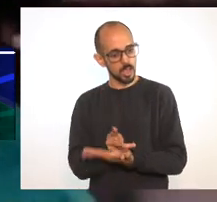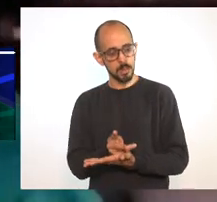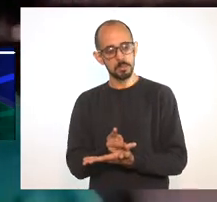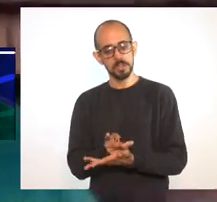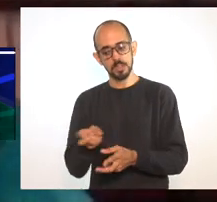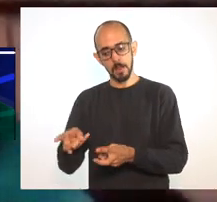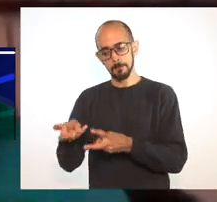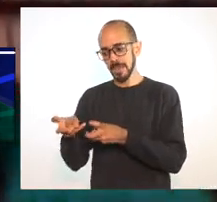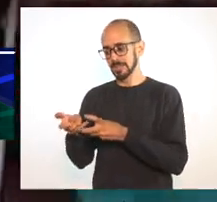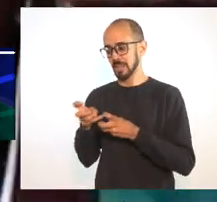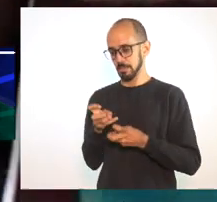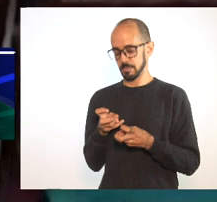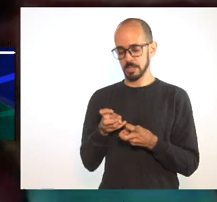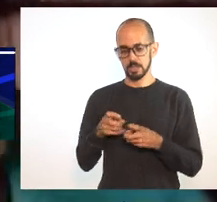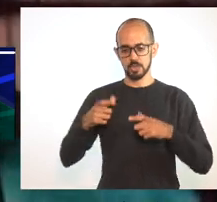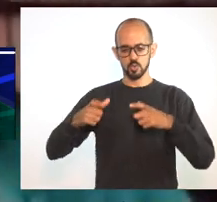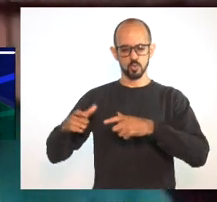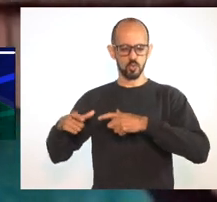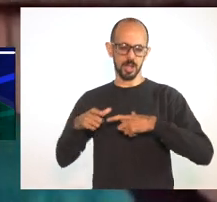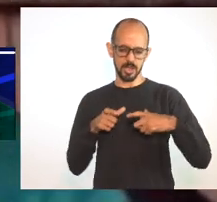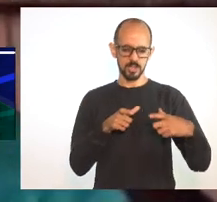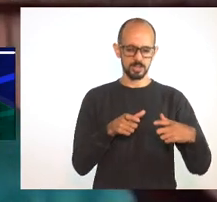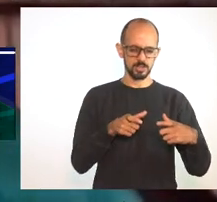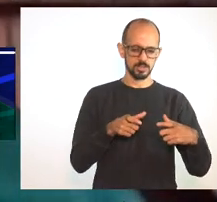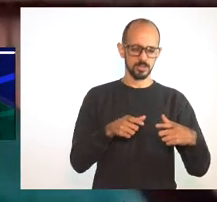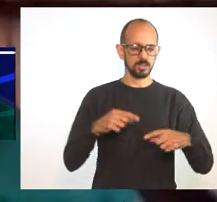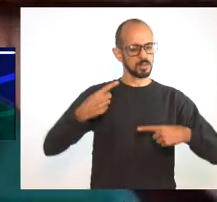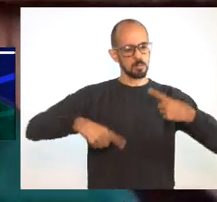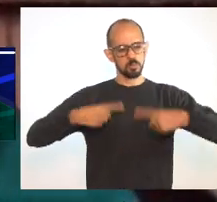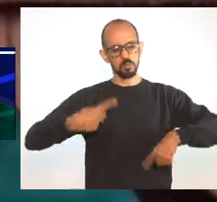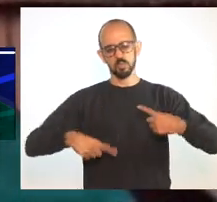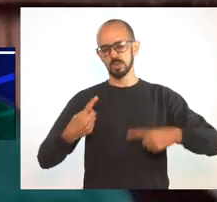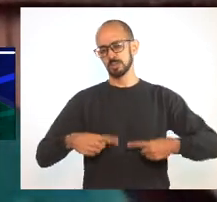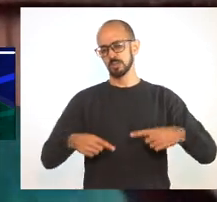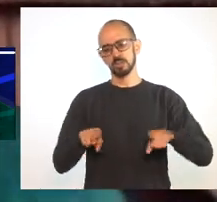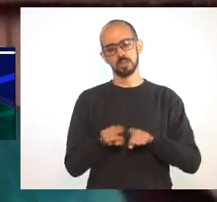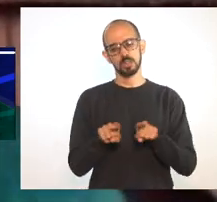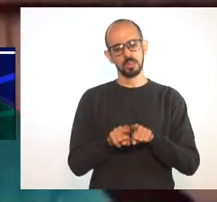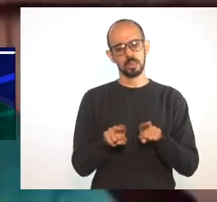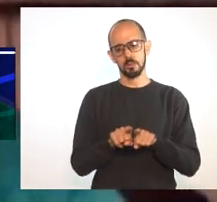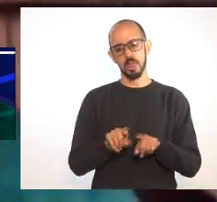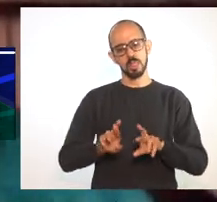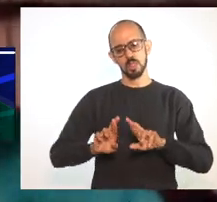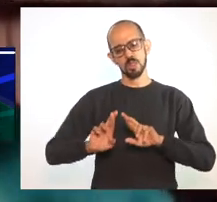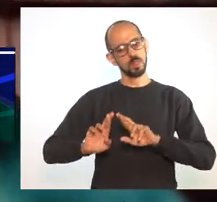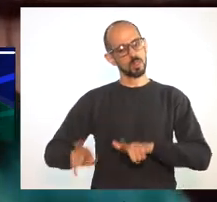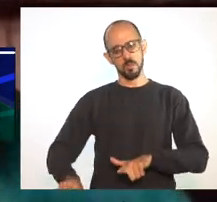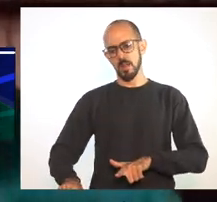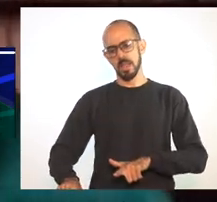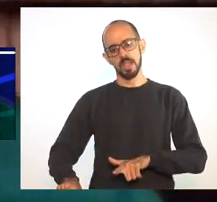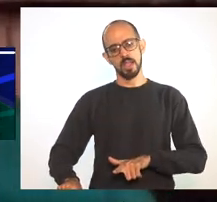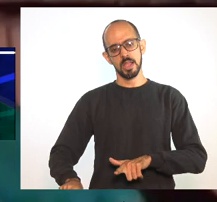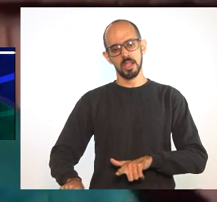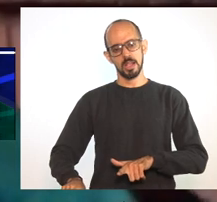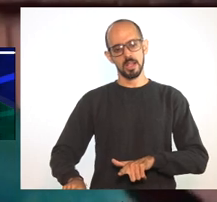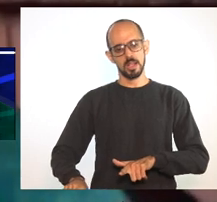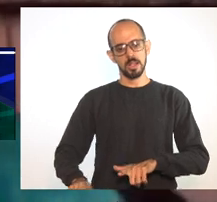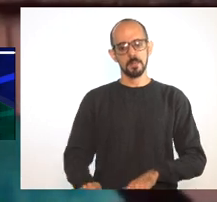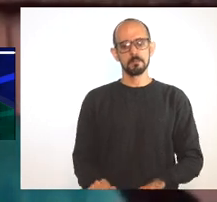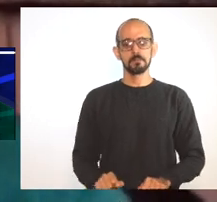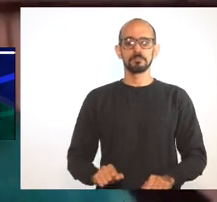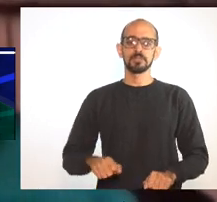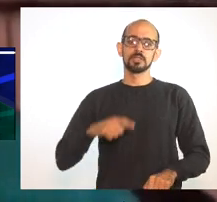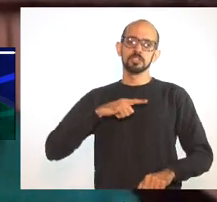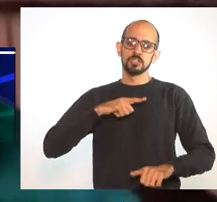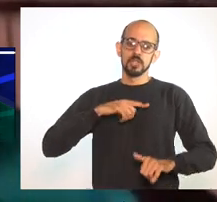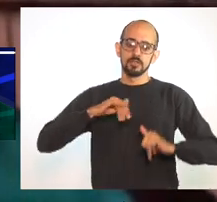espaços. E no espaço institucional da política não é diferente. O Brasil teve 105 mil denúncias de violência